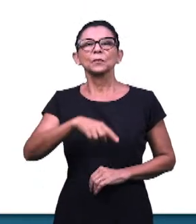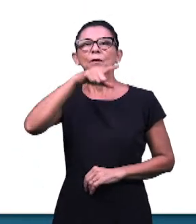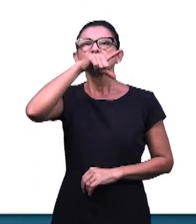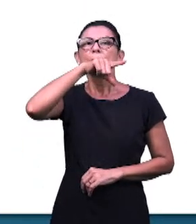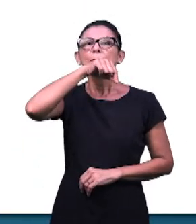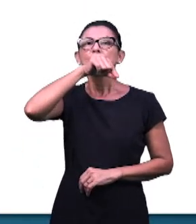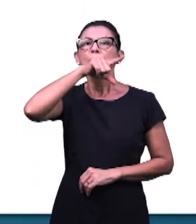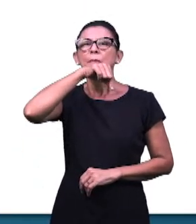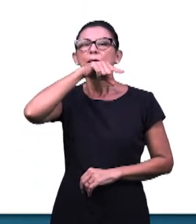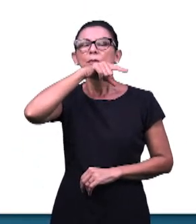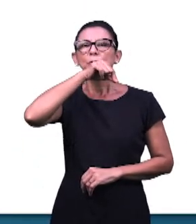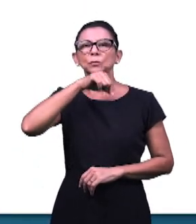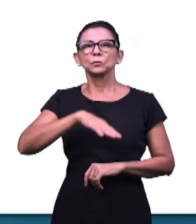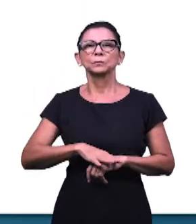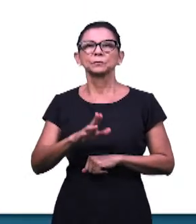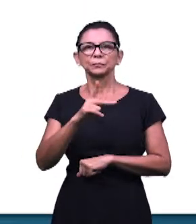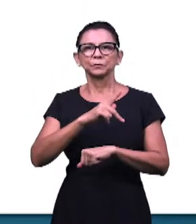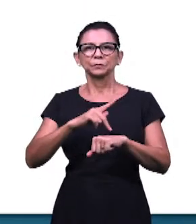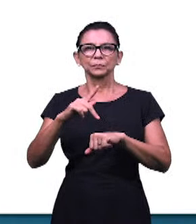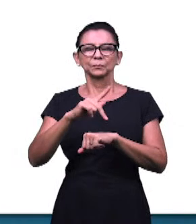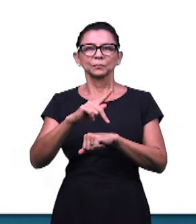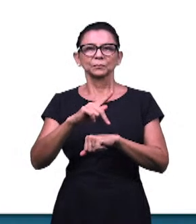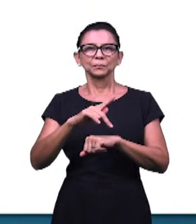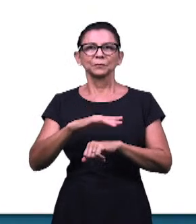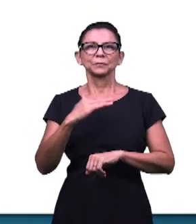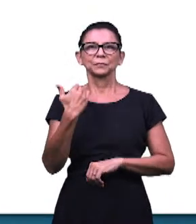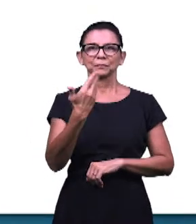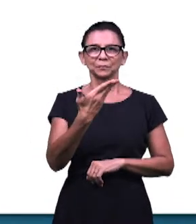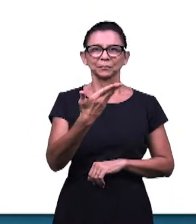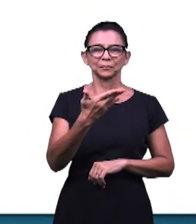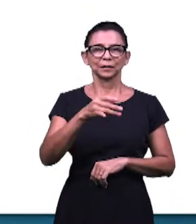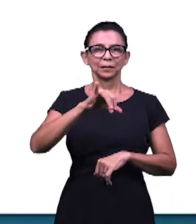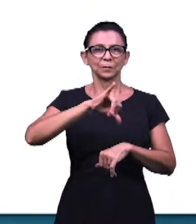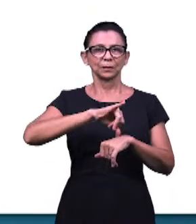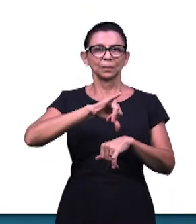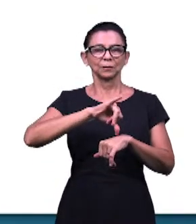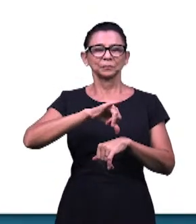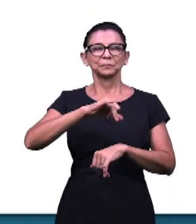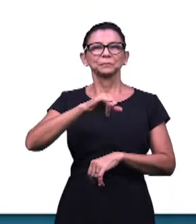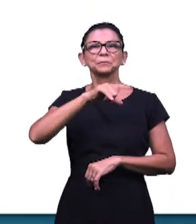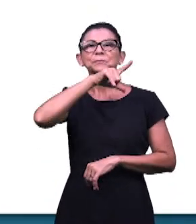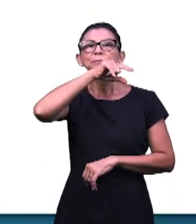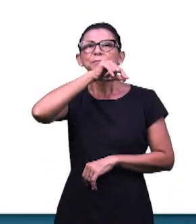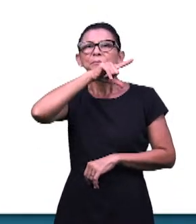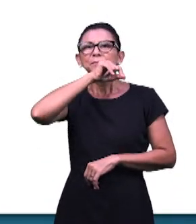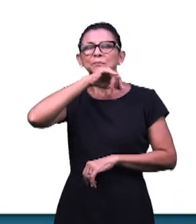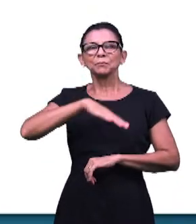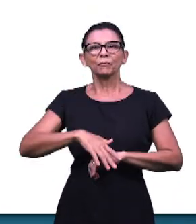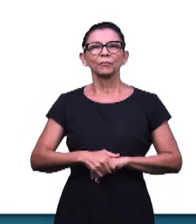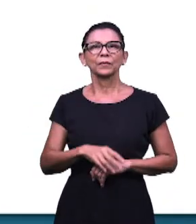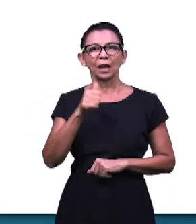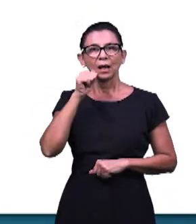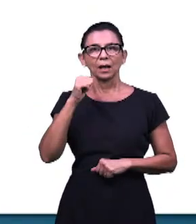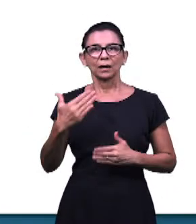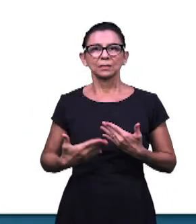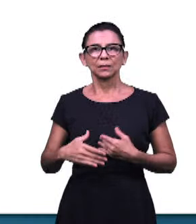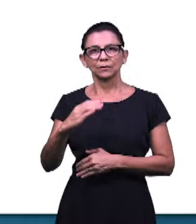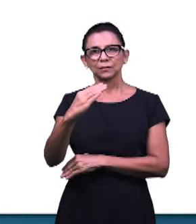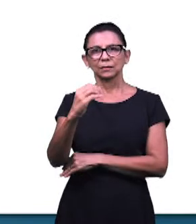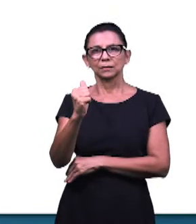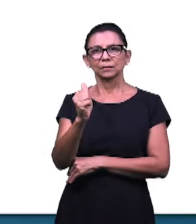do Peru, da nossa igreja em Lima, no Peru, na capital do Peru. E quem escreveu foi a irmã